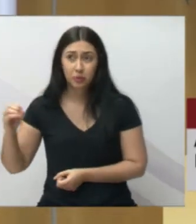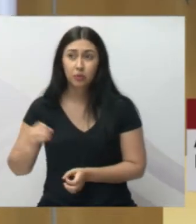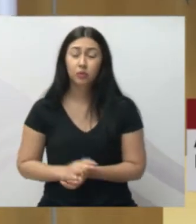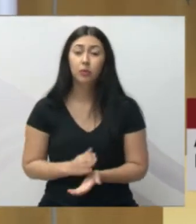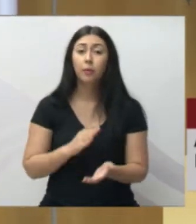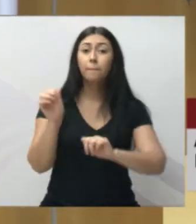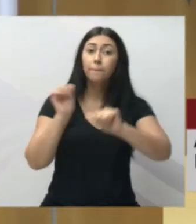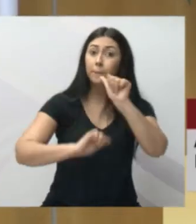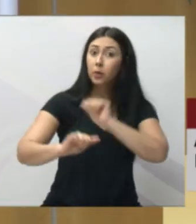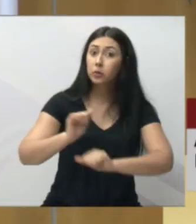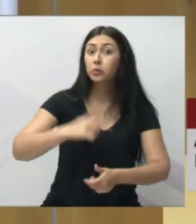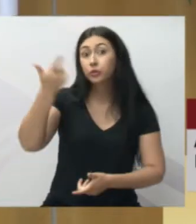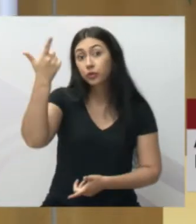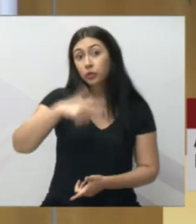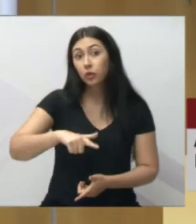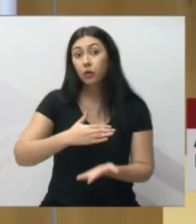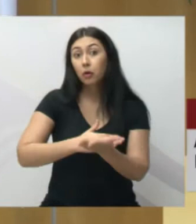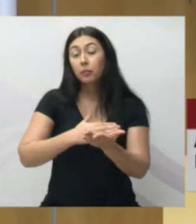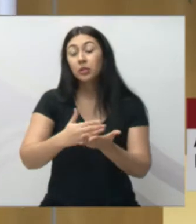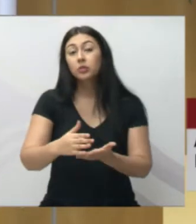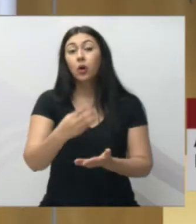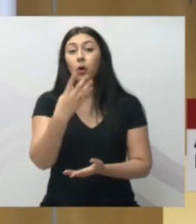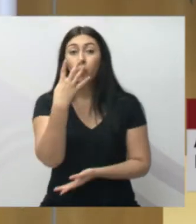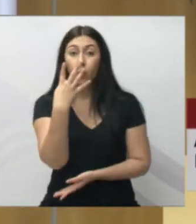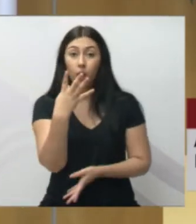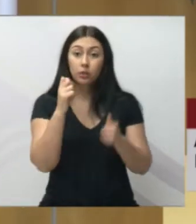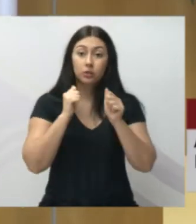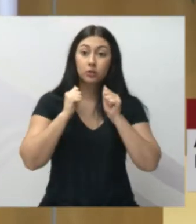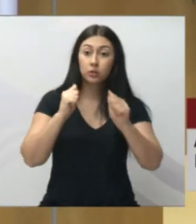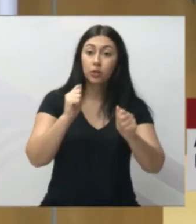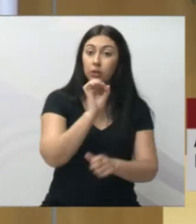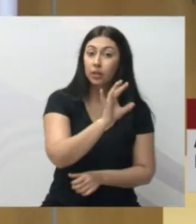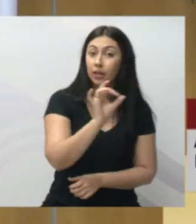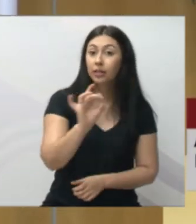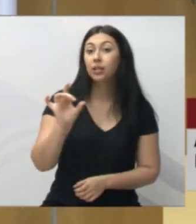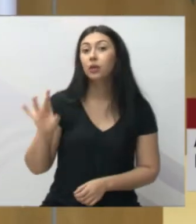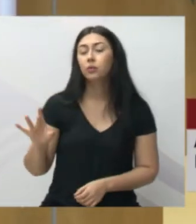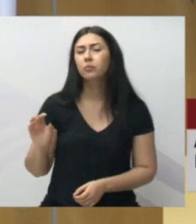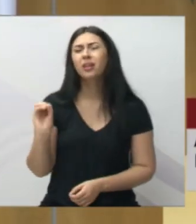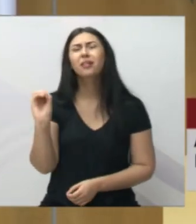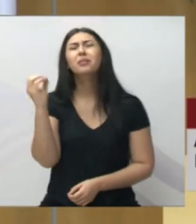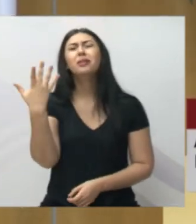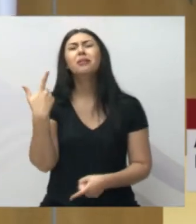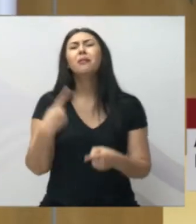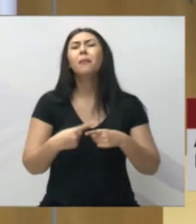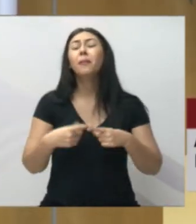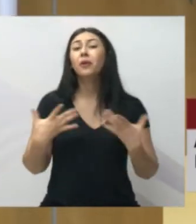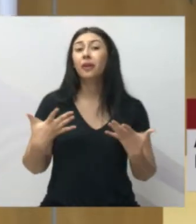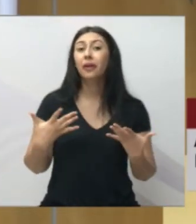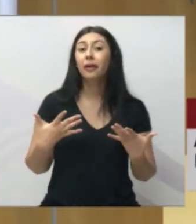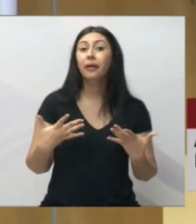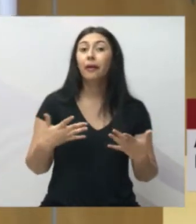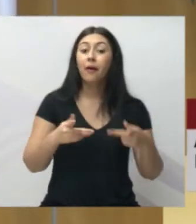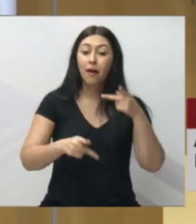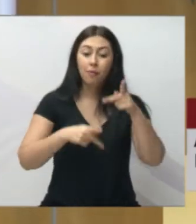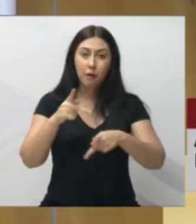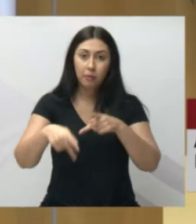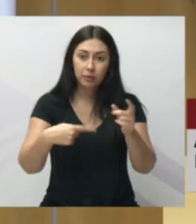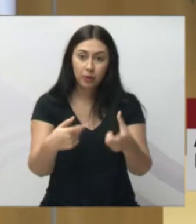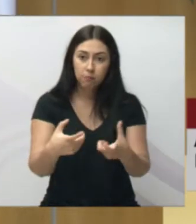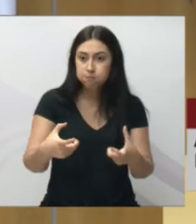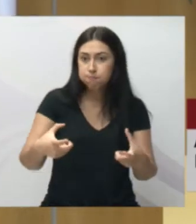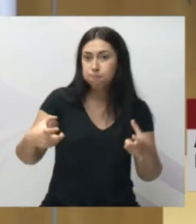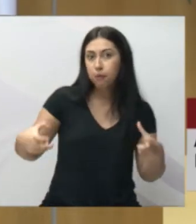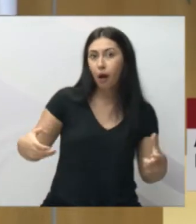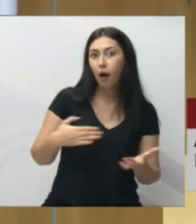4 assessores. Isso acontece porque a cidade cresce, obviamente, as demandas, a Câmara